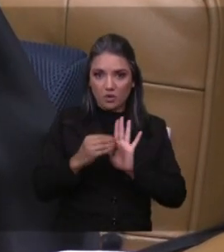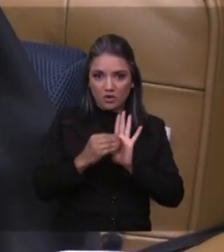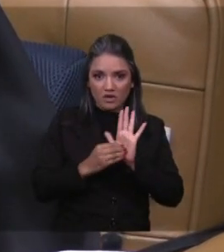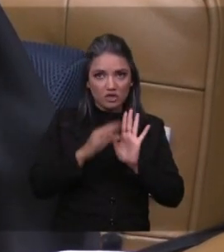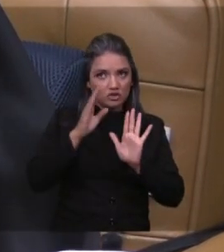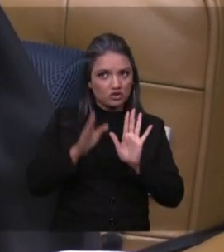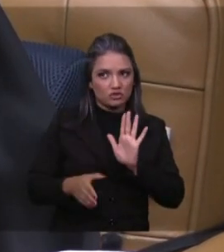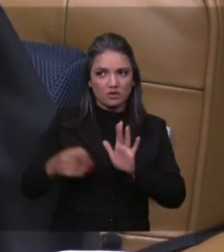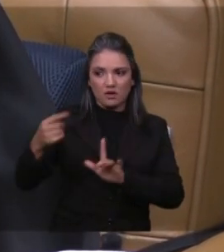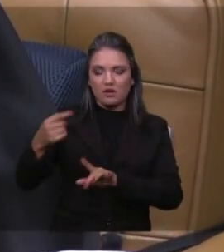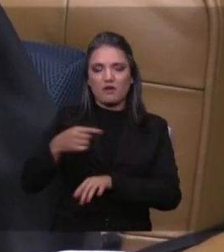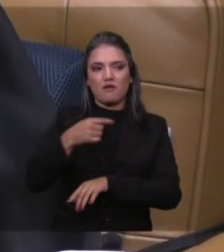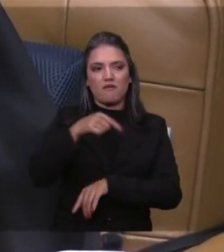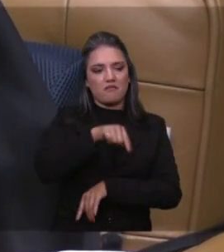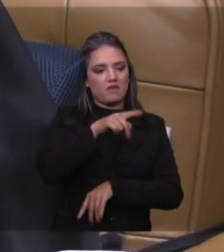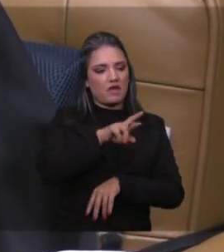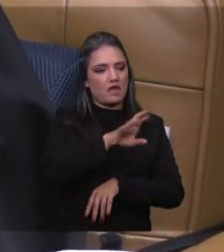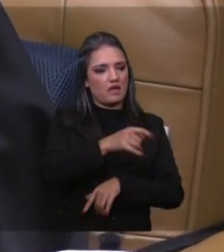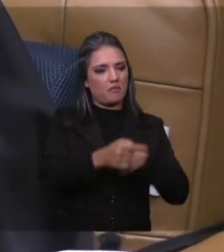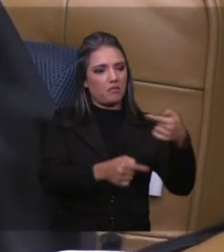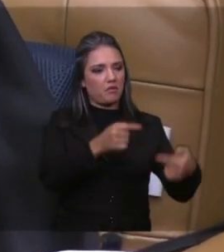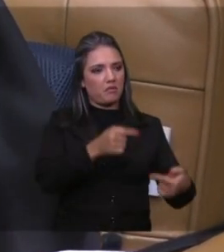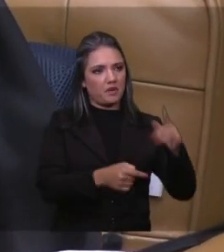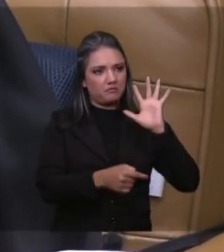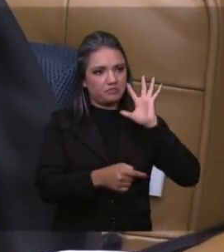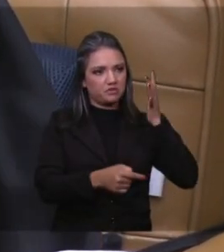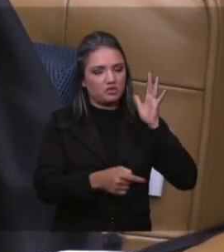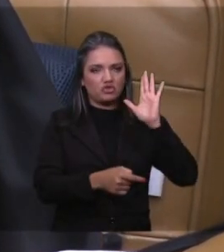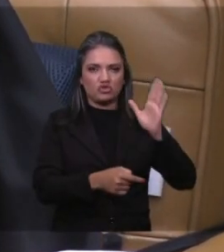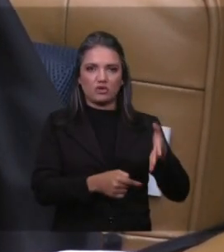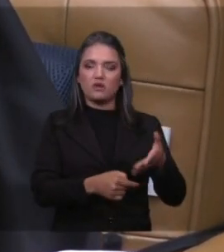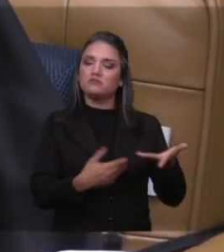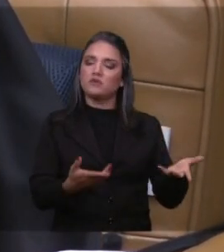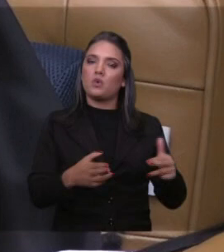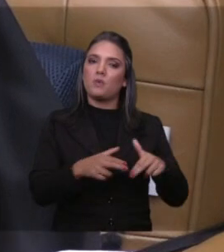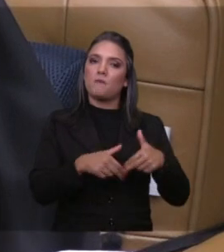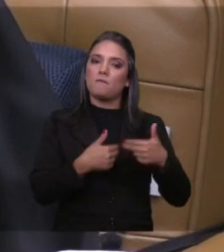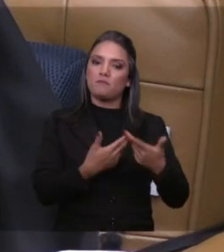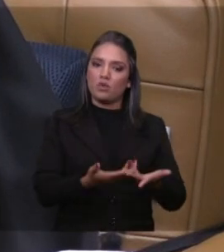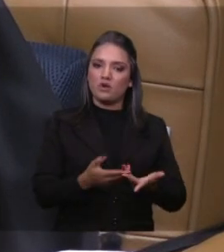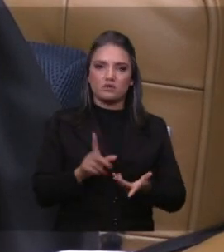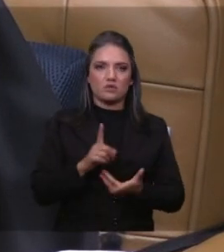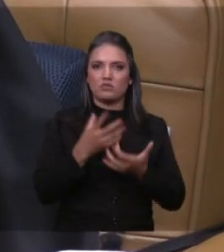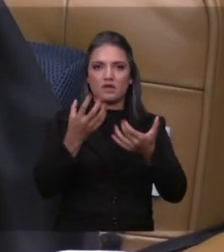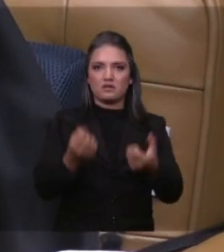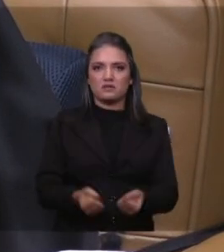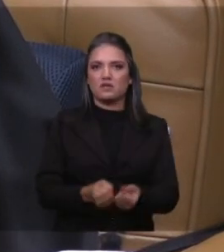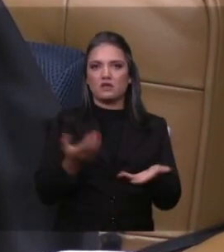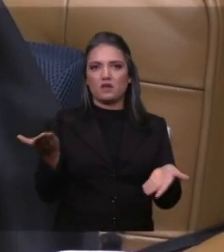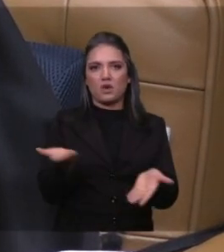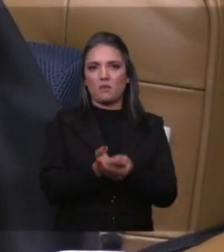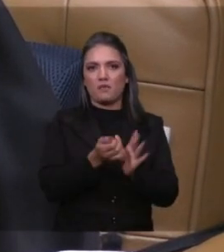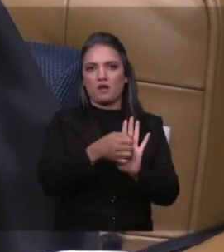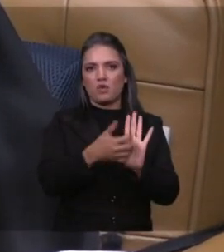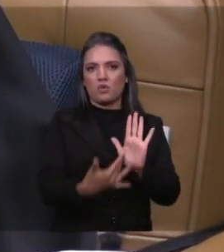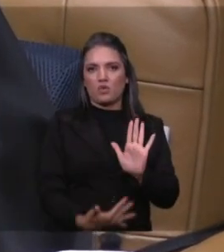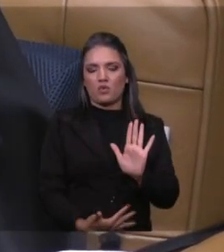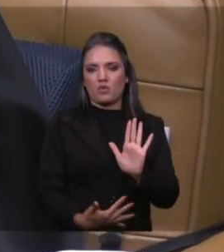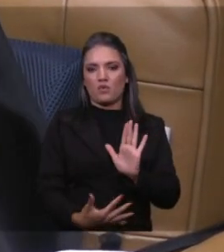se deliberou no recurso extraordinário. Isso. E, portanto, por isso que Vossa Excelência está rejeitando os embargos de declaração.